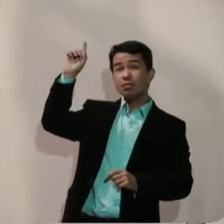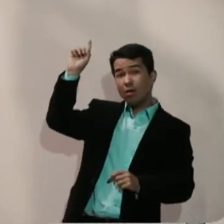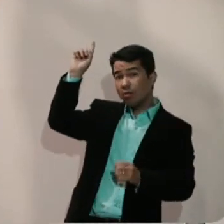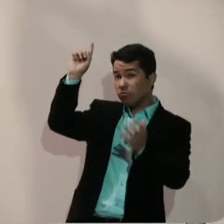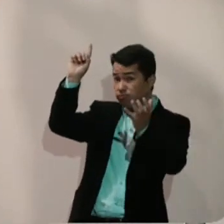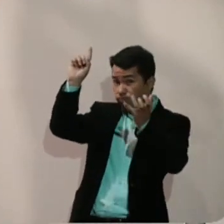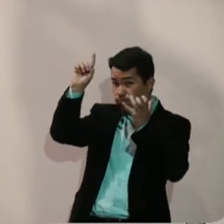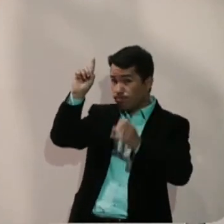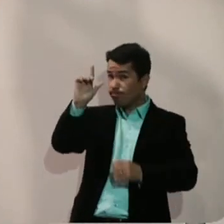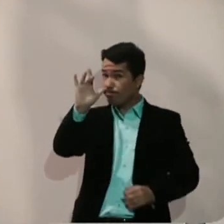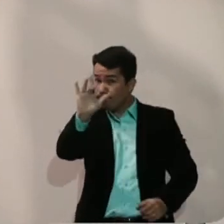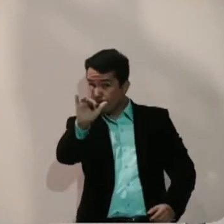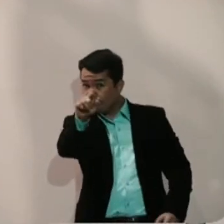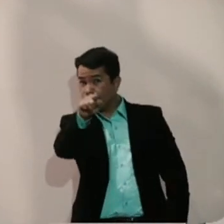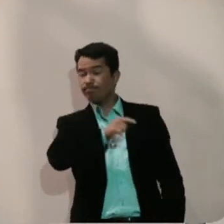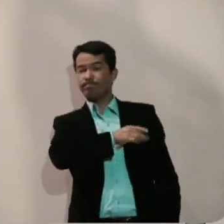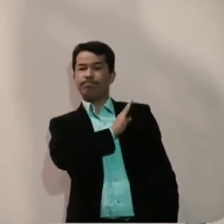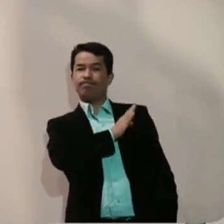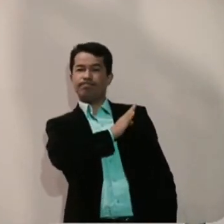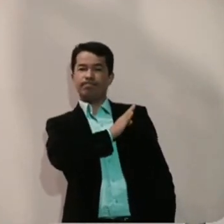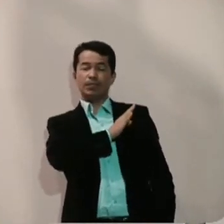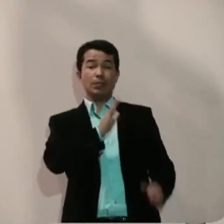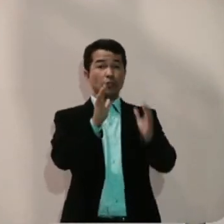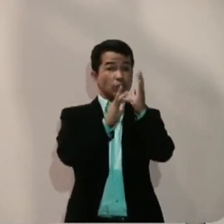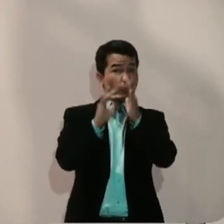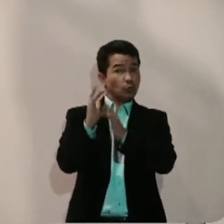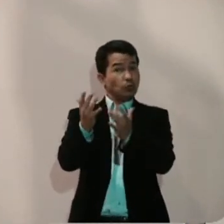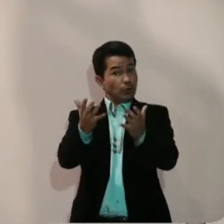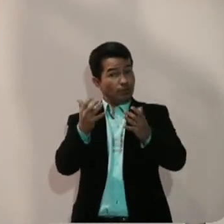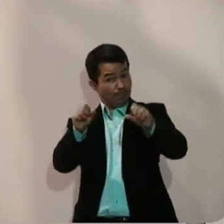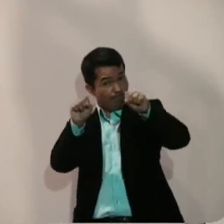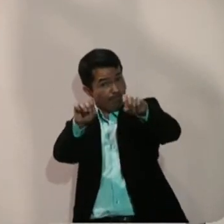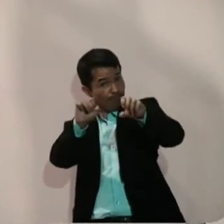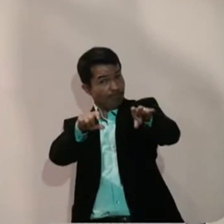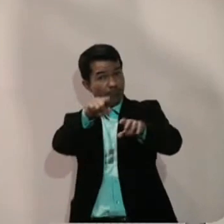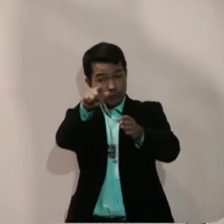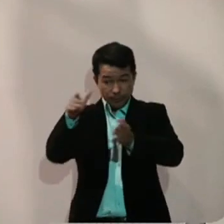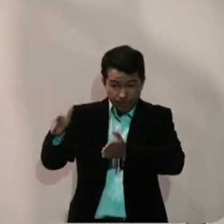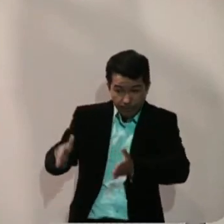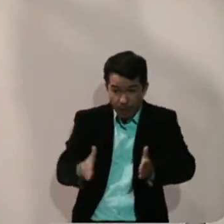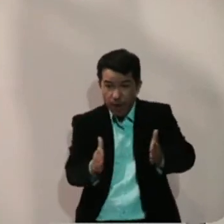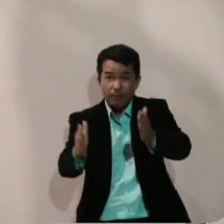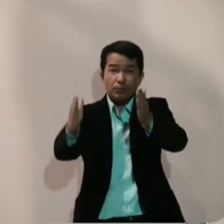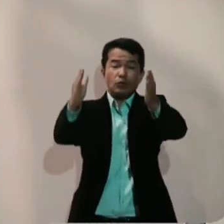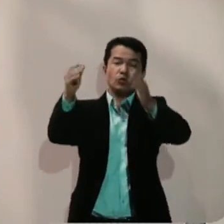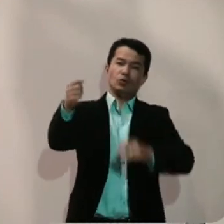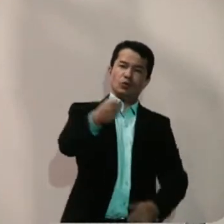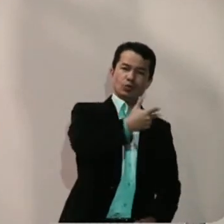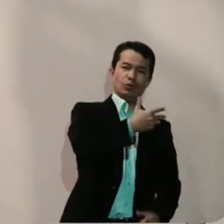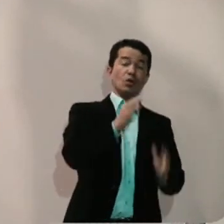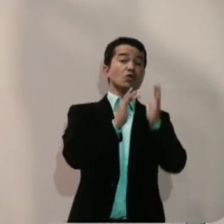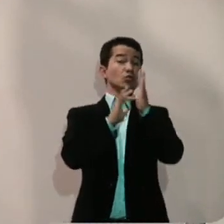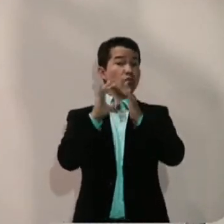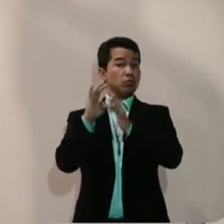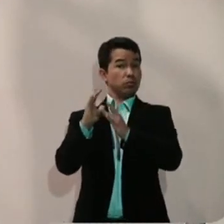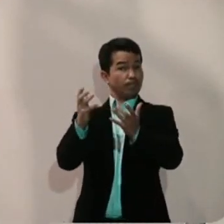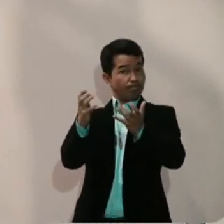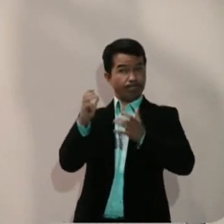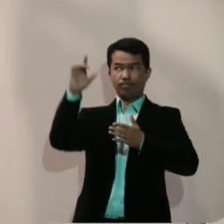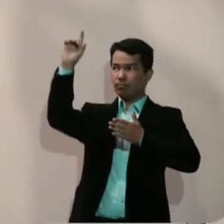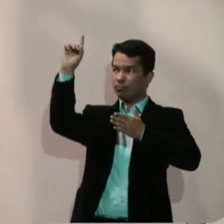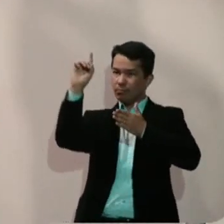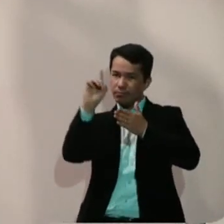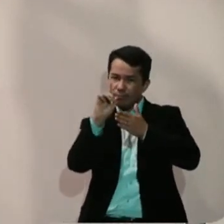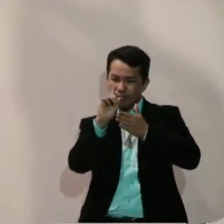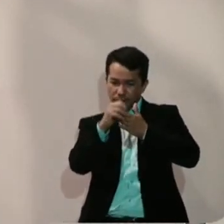seu coração. Jesus quer te ensinar um caminho novo. Jesus quer segurar na tua mão. Ele é o seu caminho. E sabe,